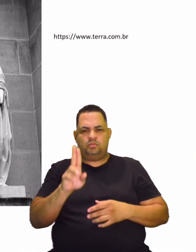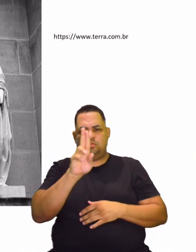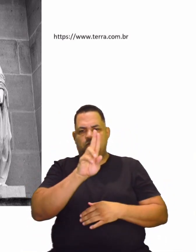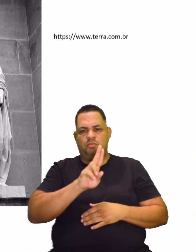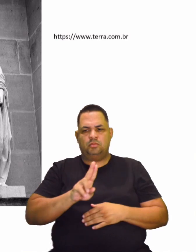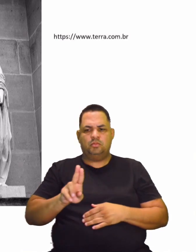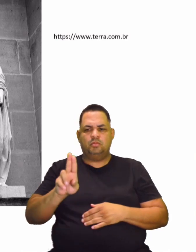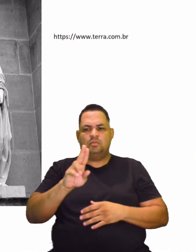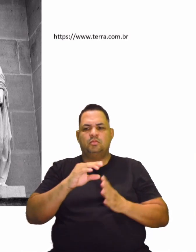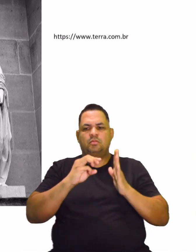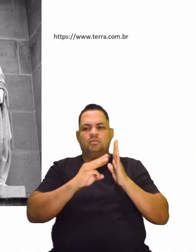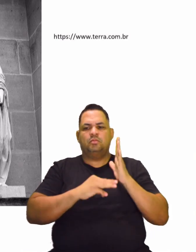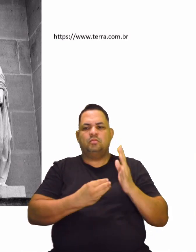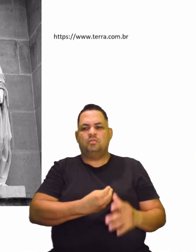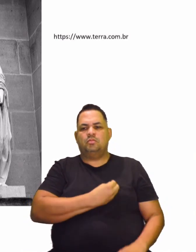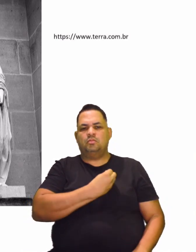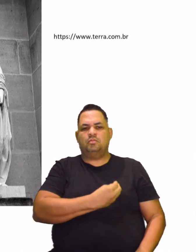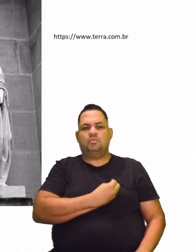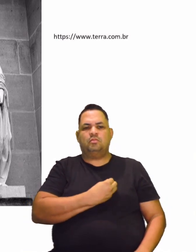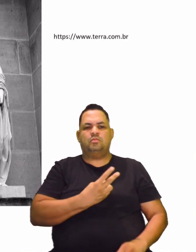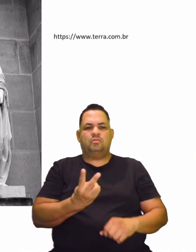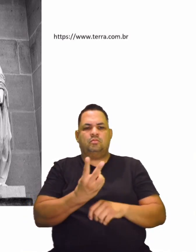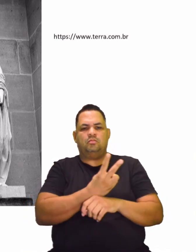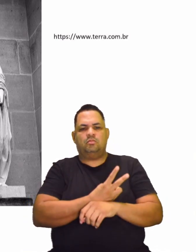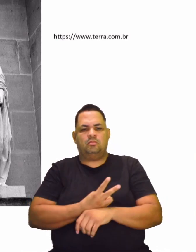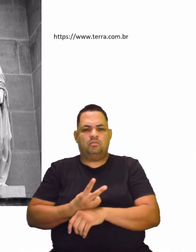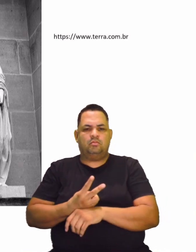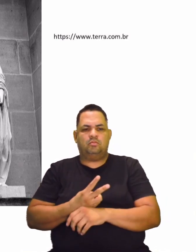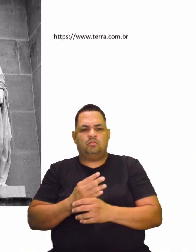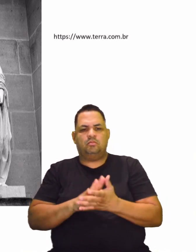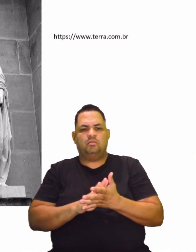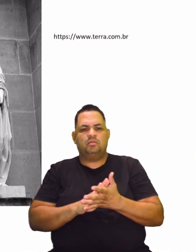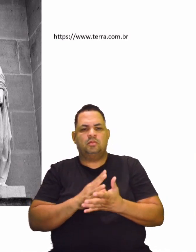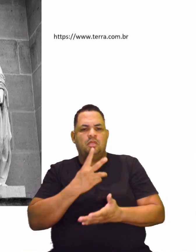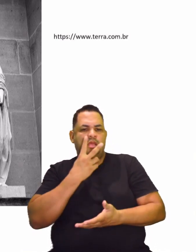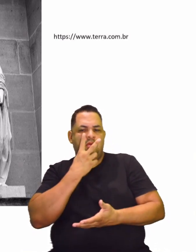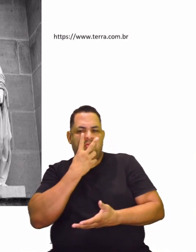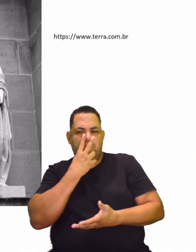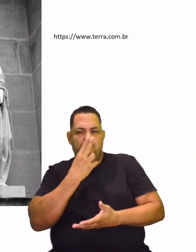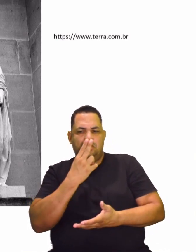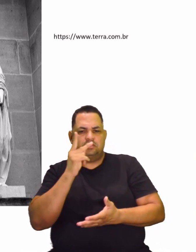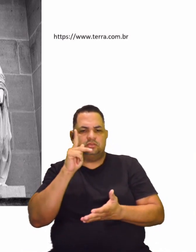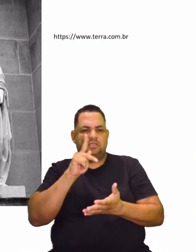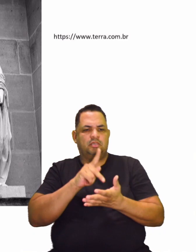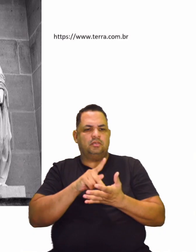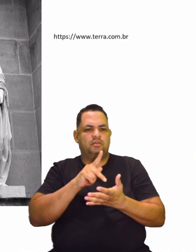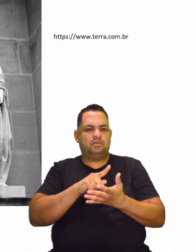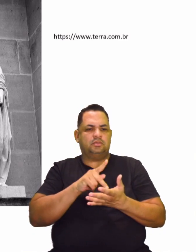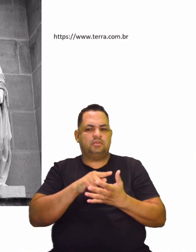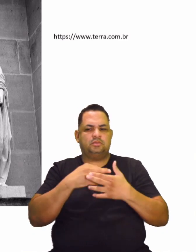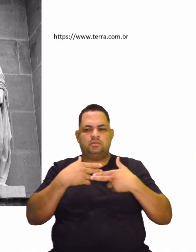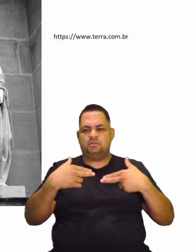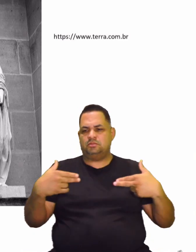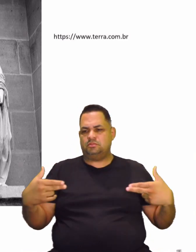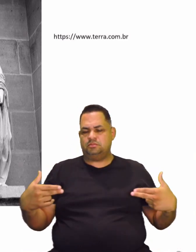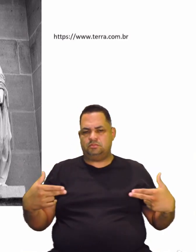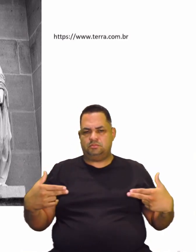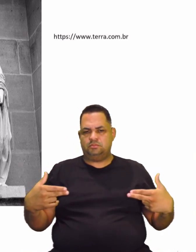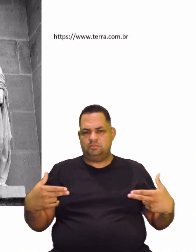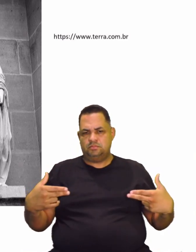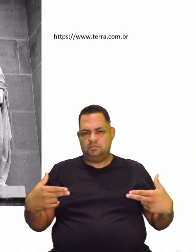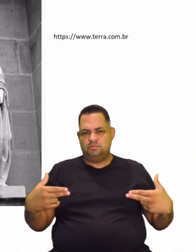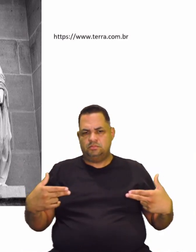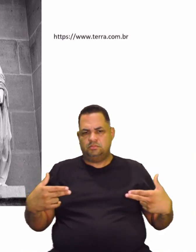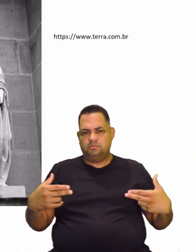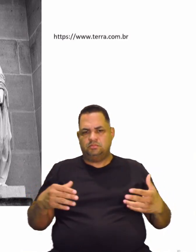utilizavam modelos vivos. Buscavam colocar semelhança convincente das aparências reais das